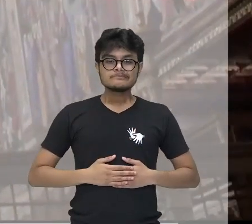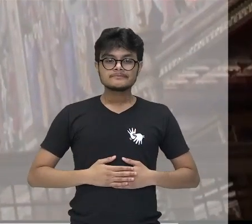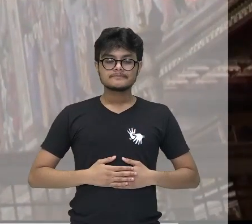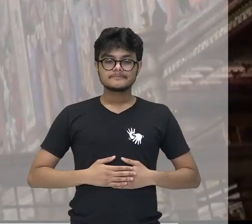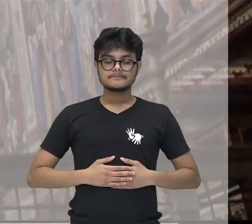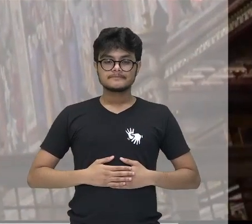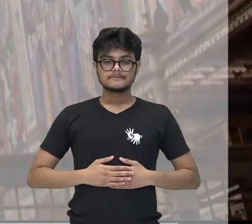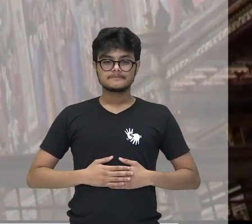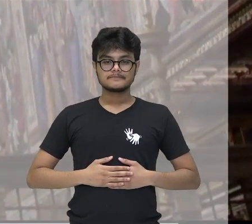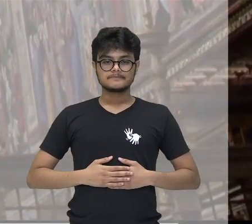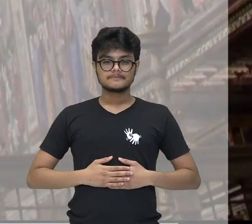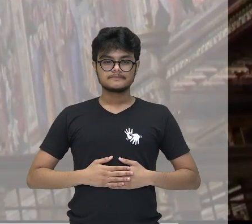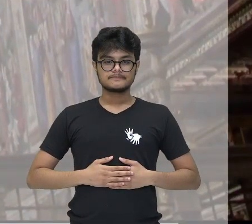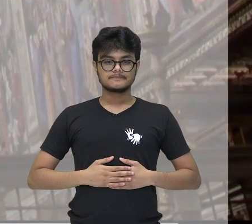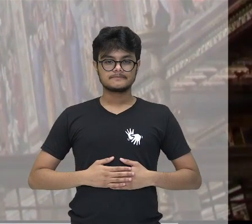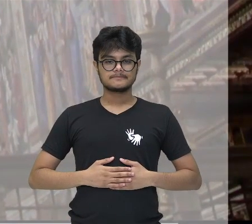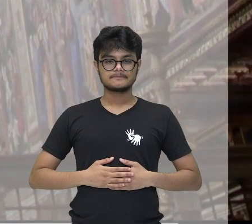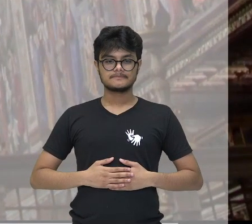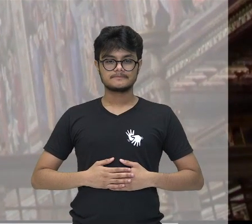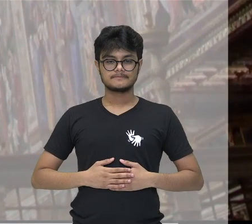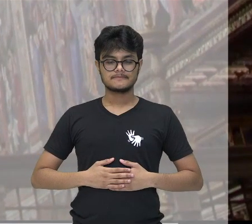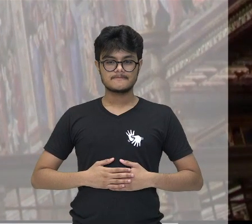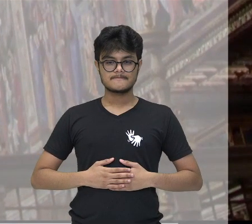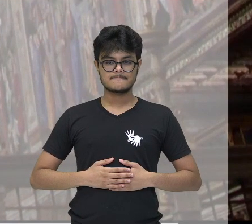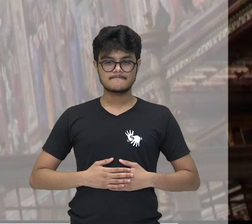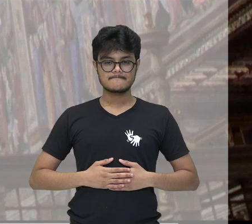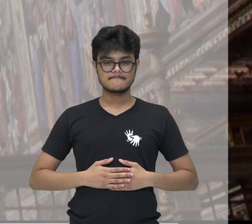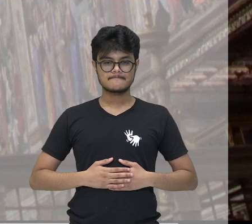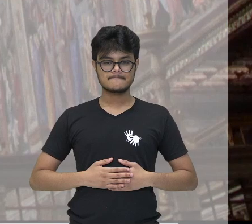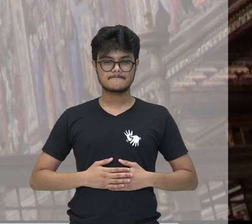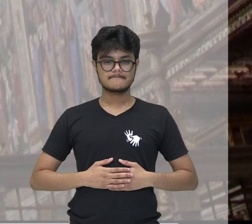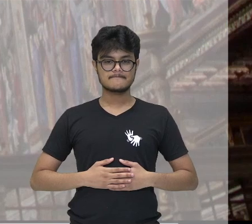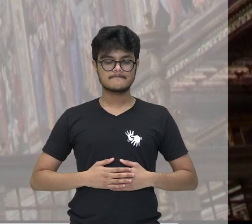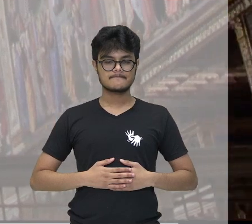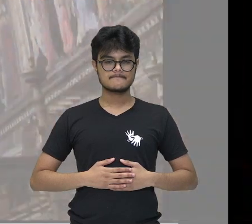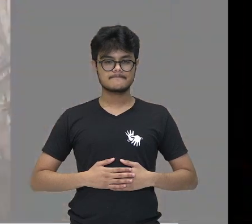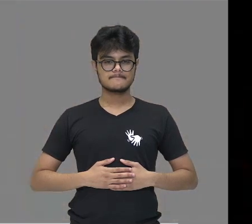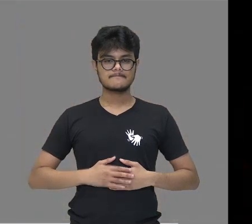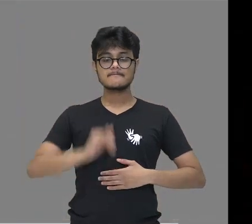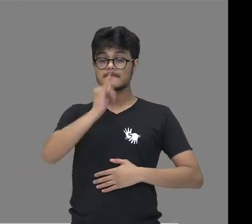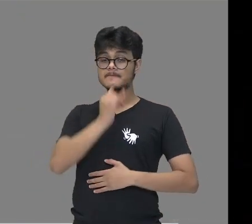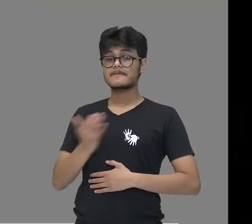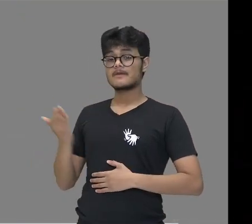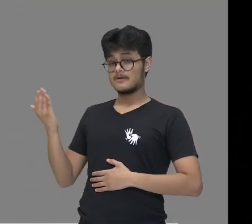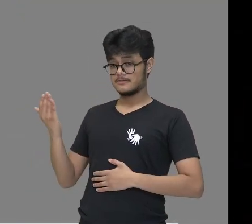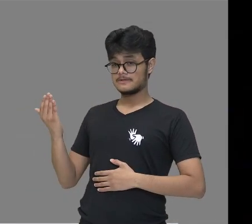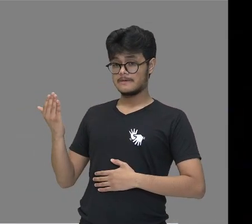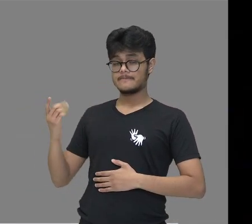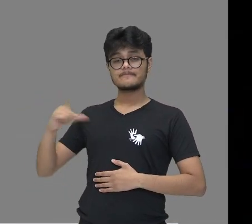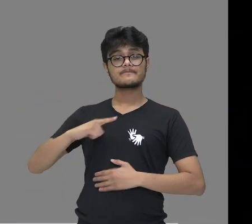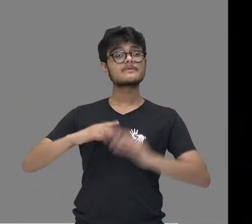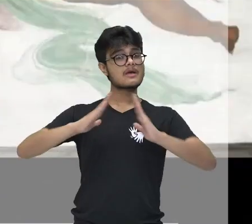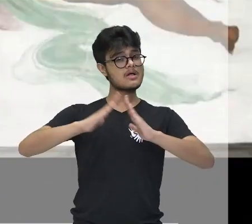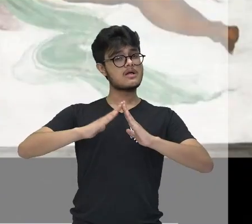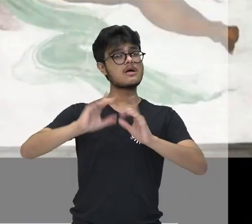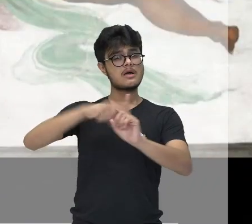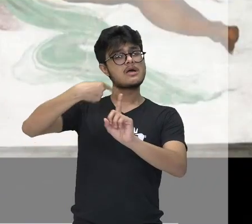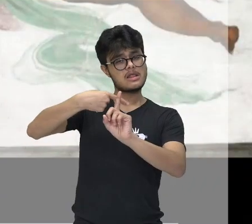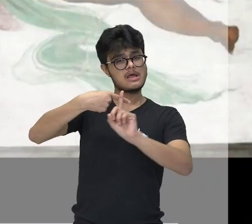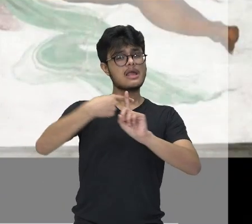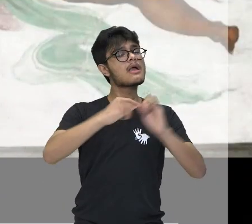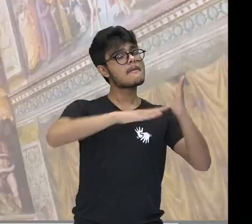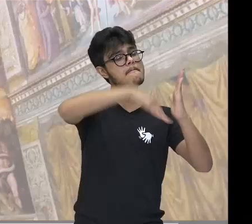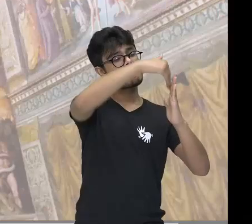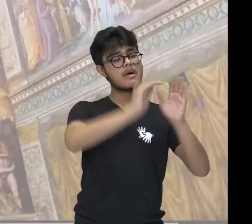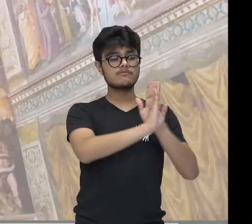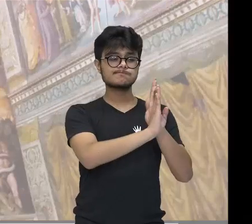certo? Como vocês podem ver aqui. Aqui ela está localizada na parede, tá? Do